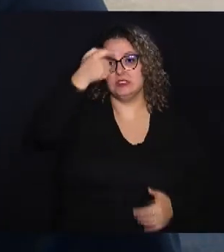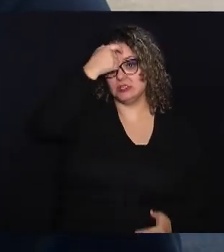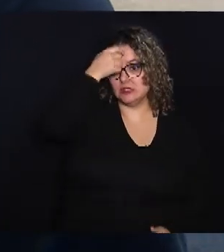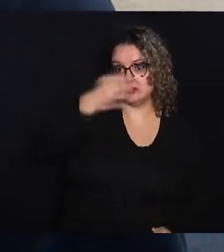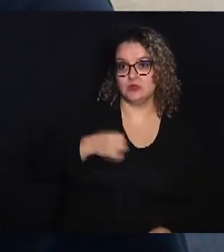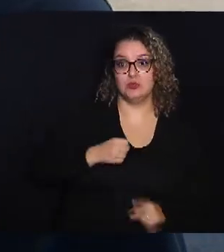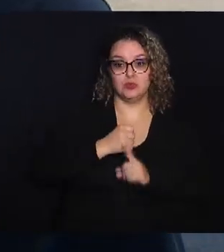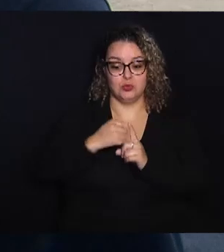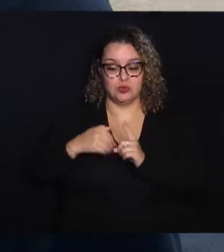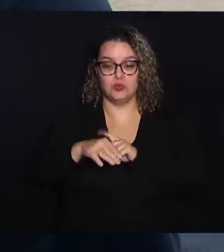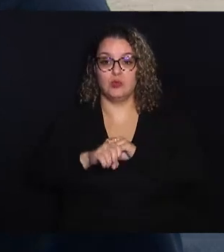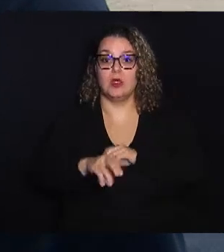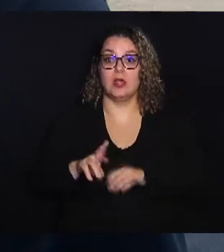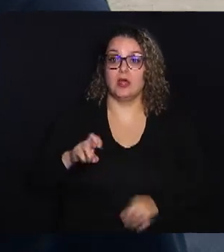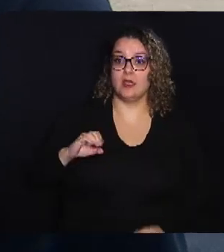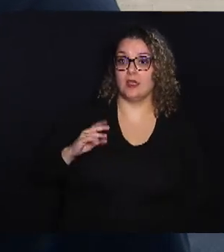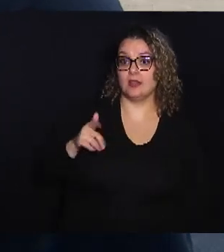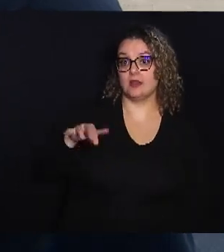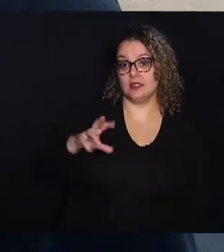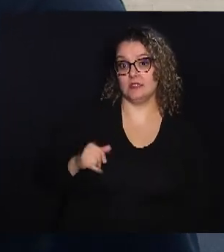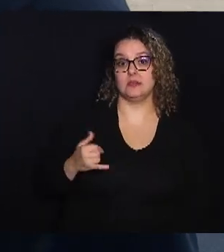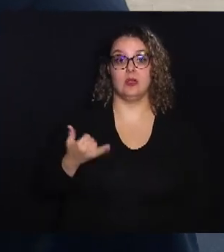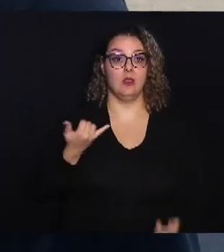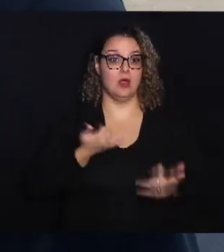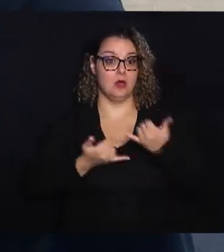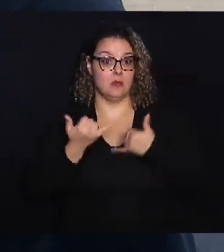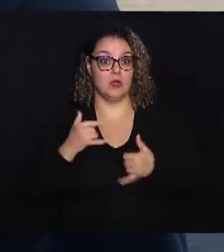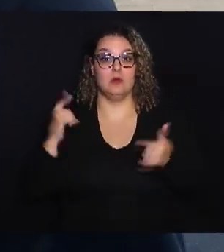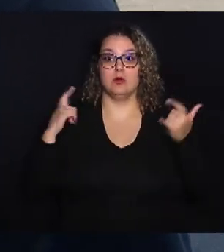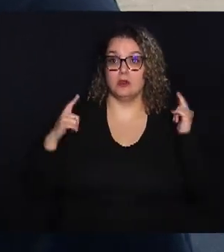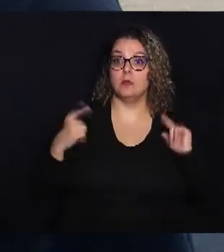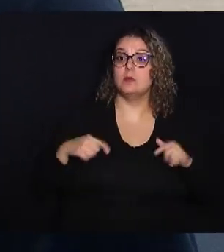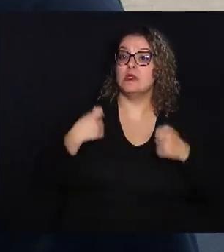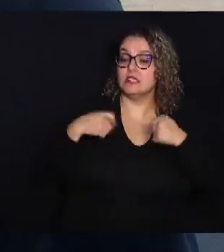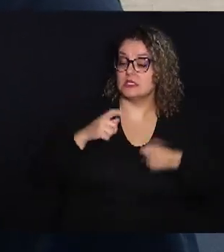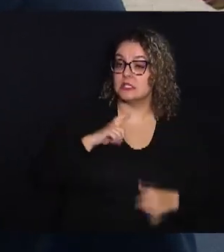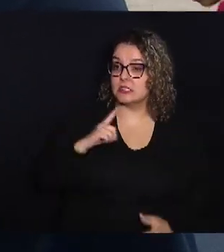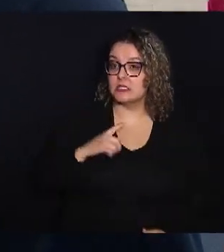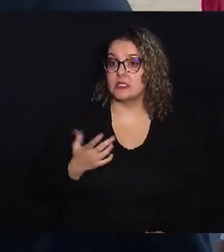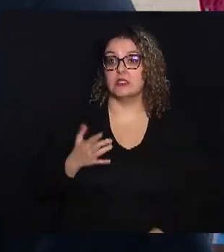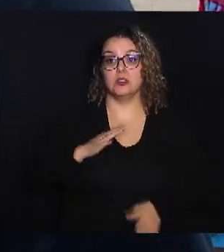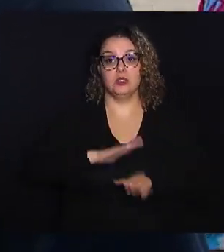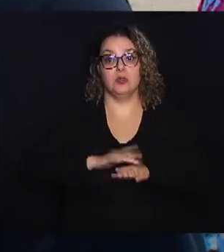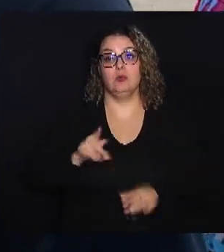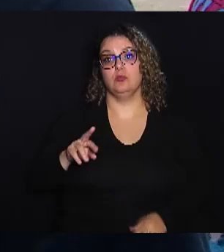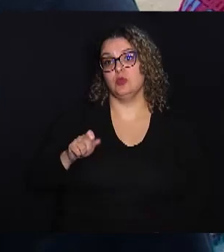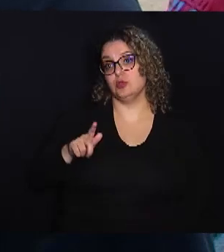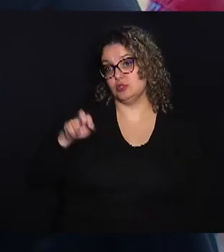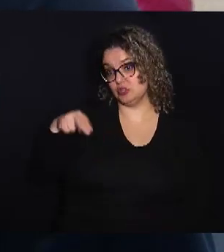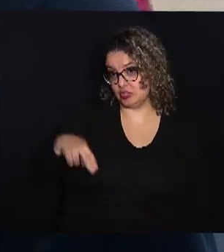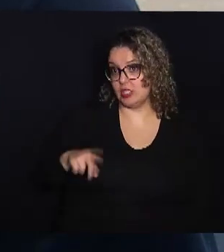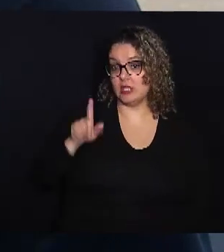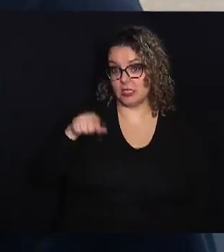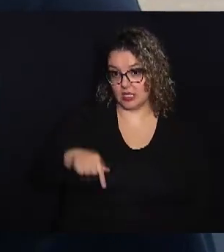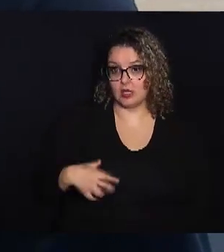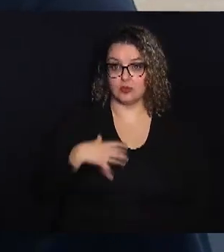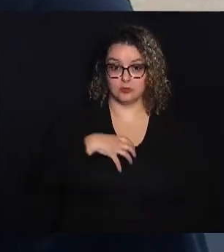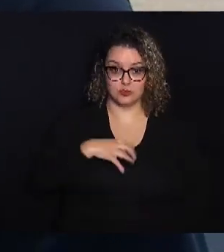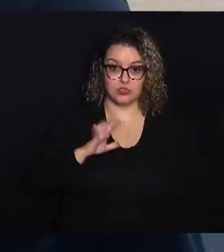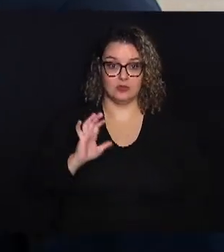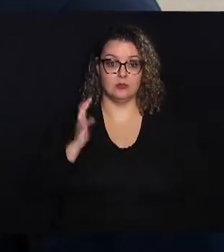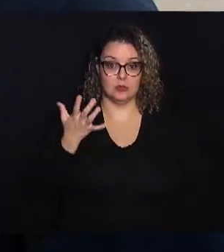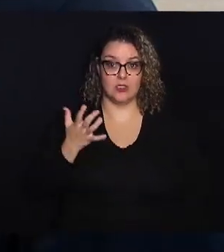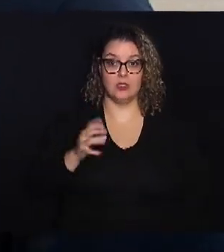o socioeducativo, a recreação, a brincadeira, o lazer. As crianças precisam ter esse lazer e as atividades no Progen são como meio para que